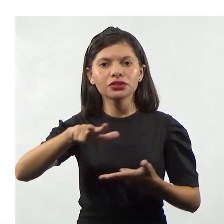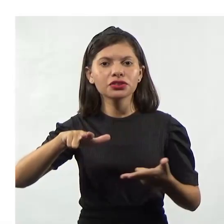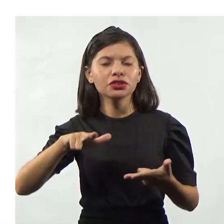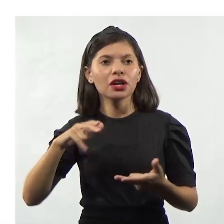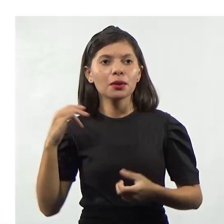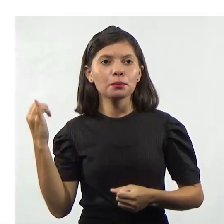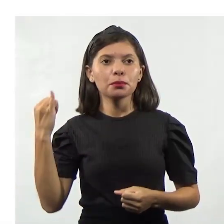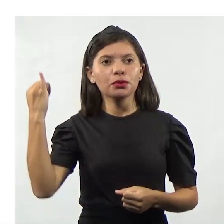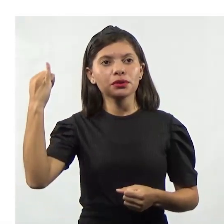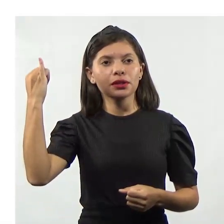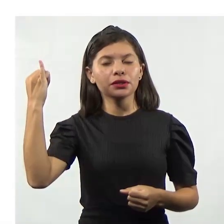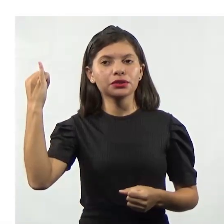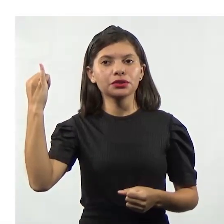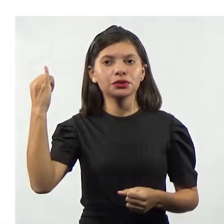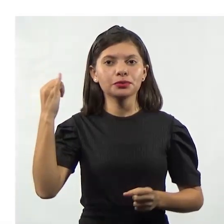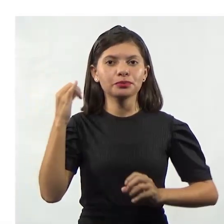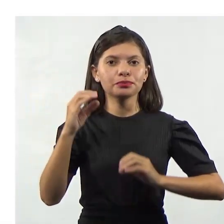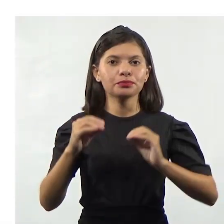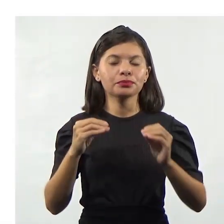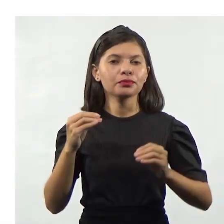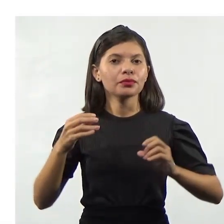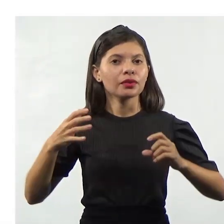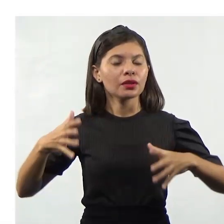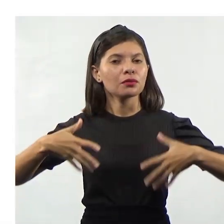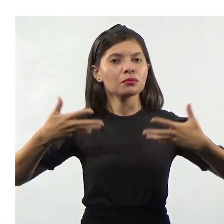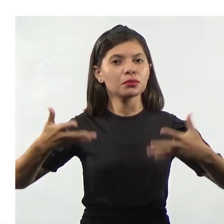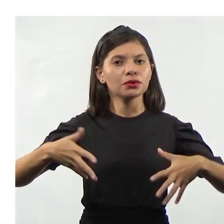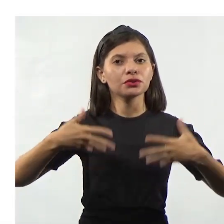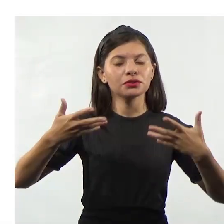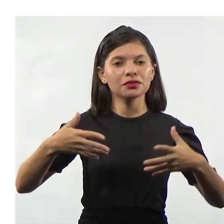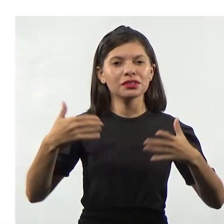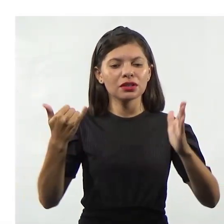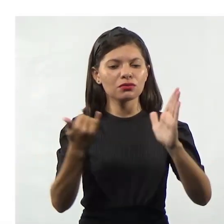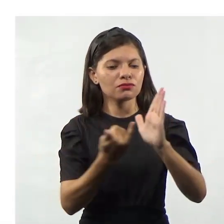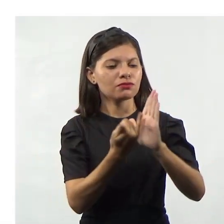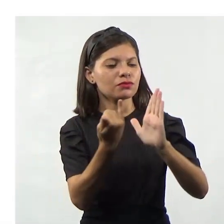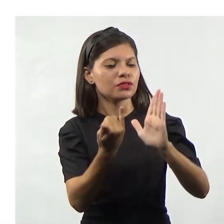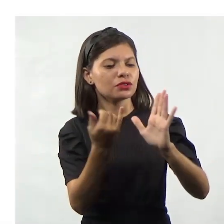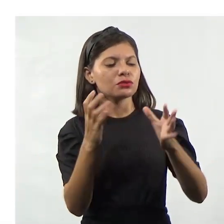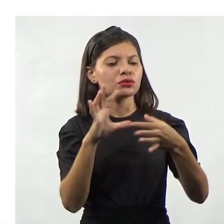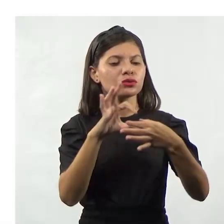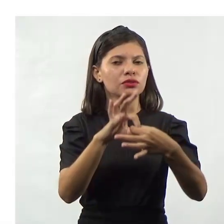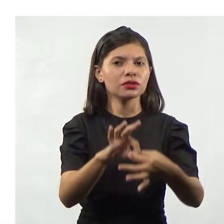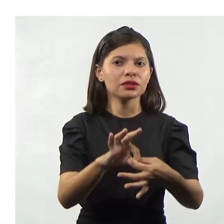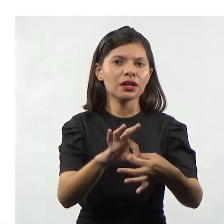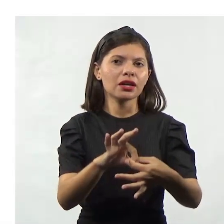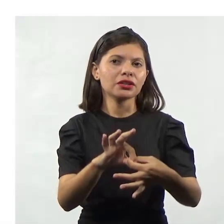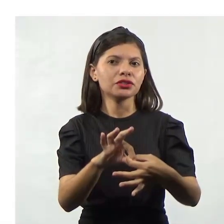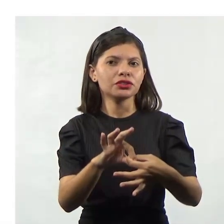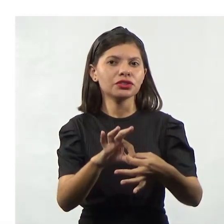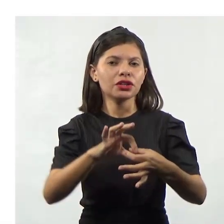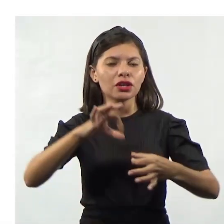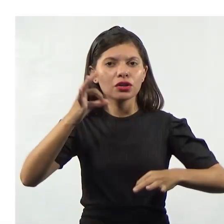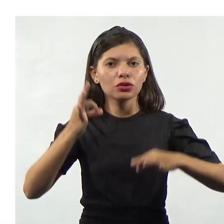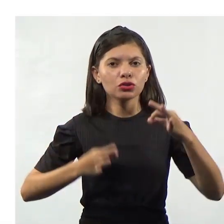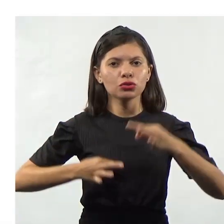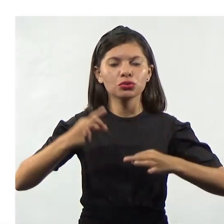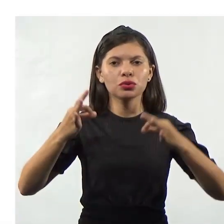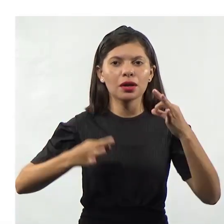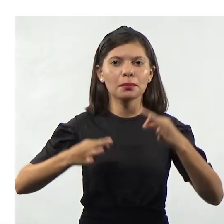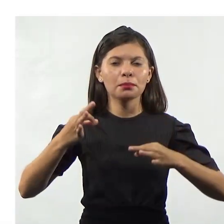disso tudo com calma aqui. Motivação, vinculação ao edital, julgamento objetivo, segurança jurídica,